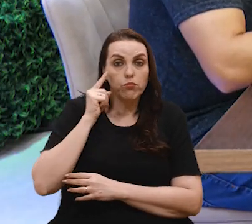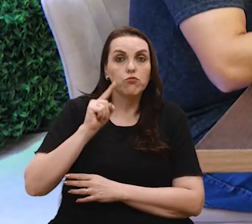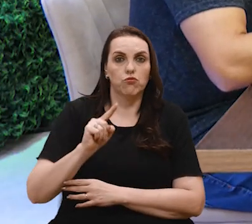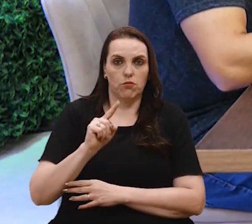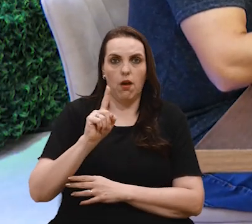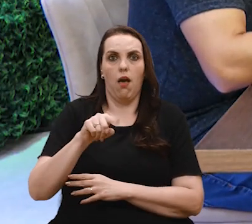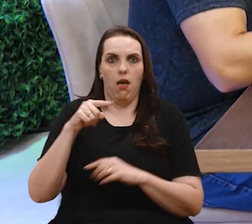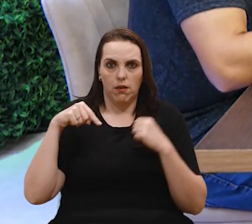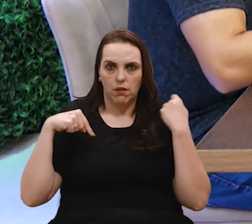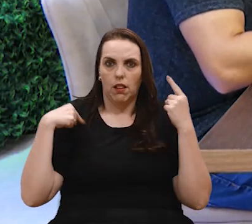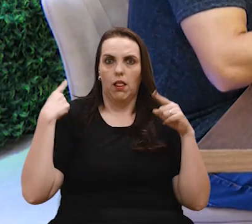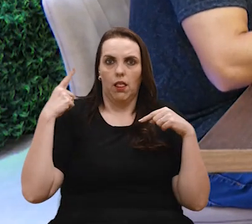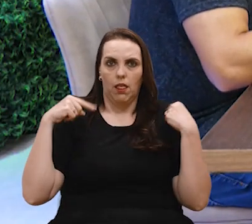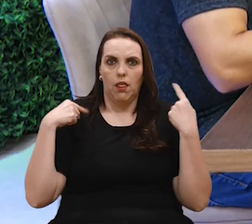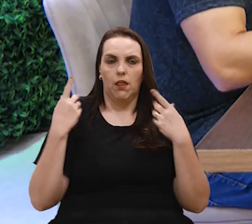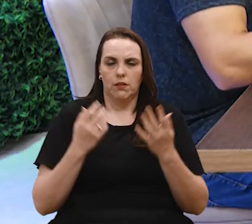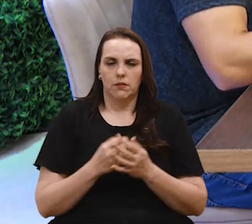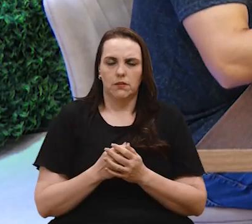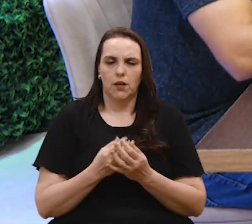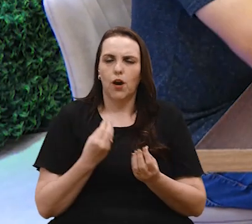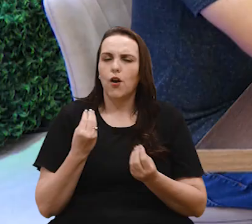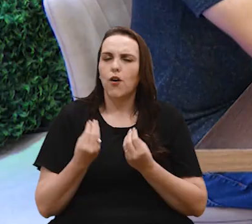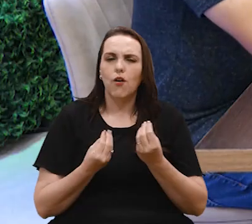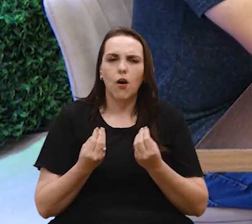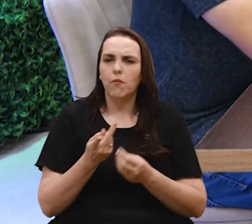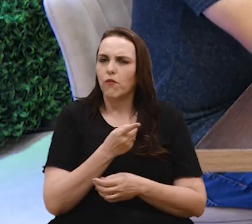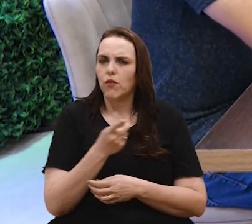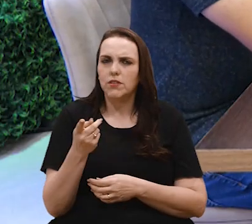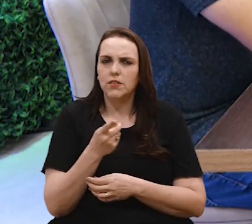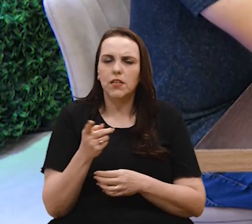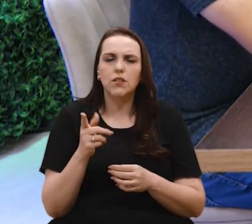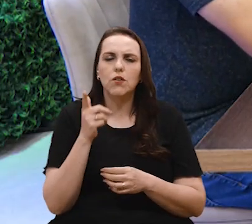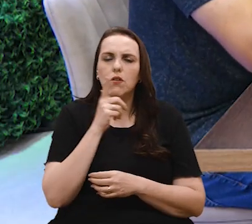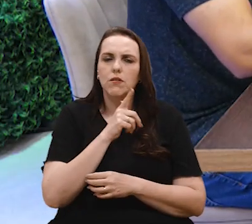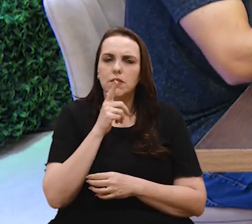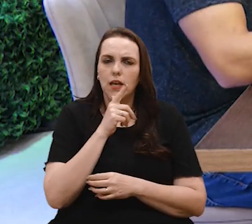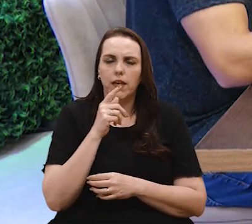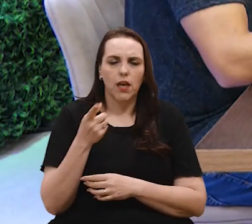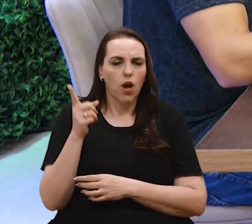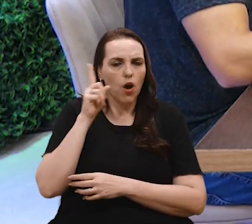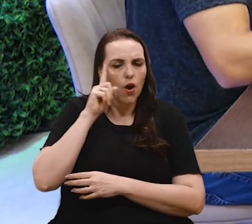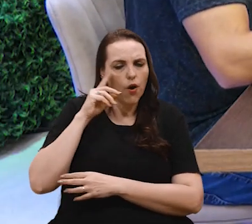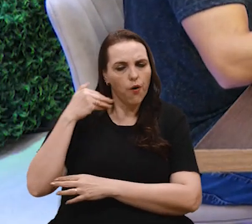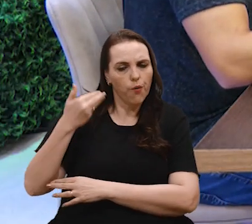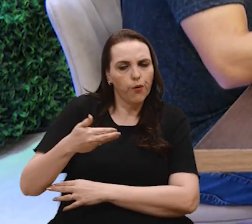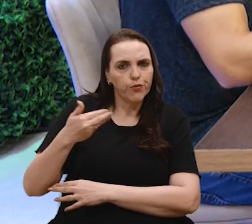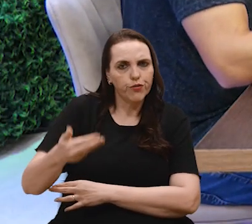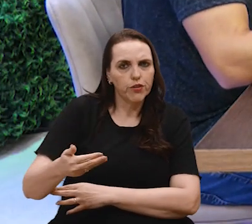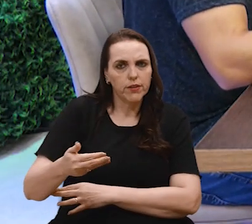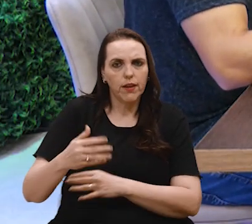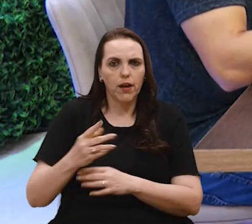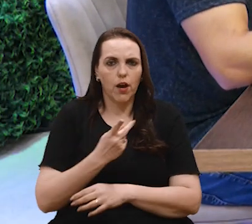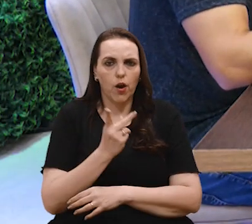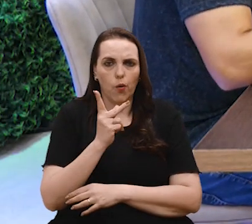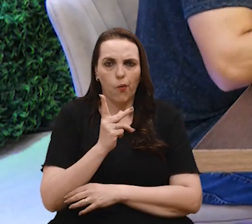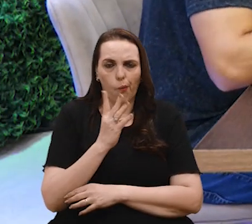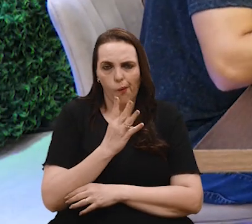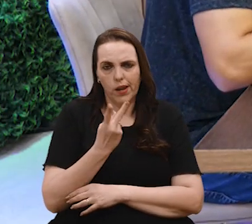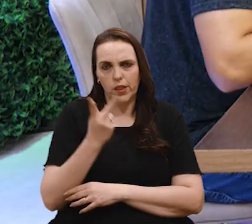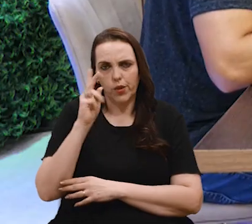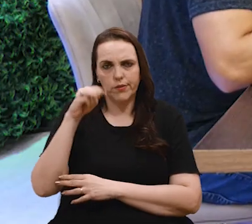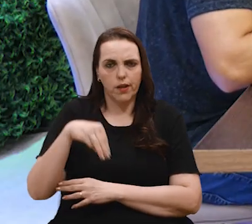E como que vocês conseguem encaixar essa corrida na rotina, tanto fazendo os 42 quilômetros, quanto trabalhando como